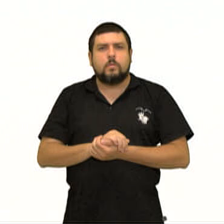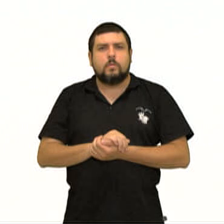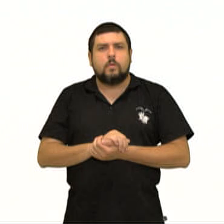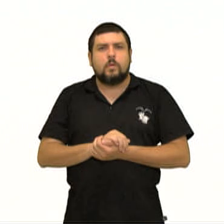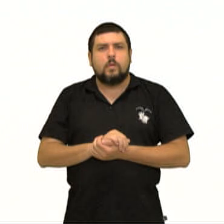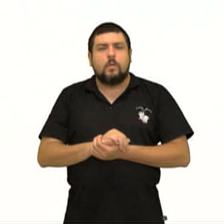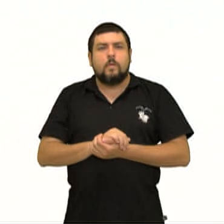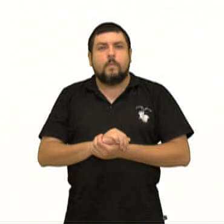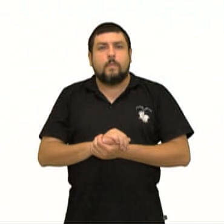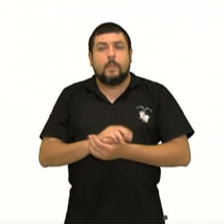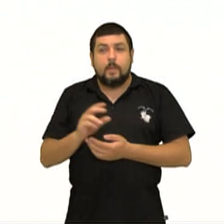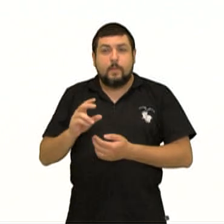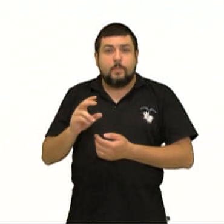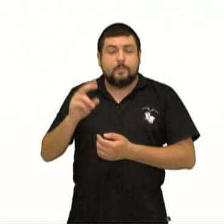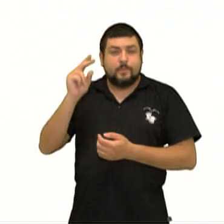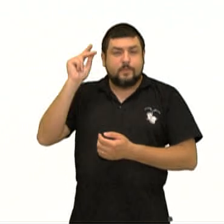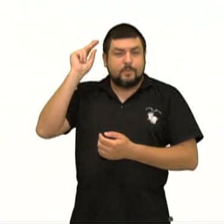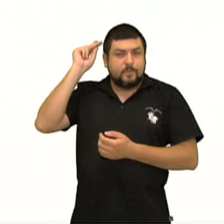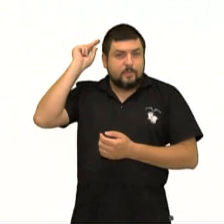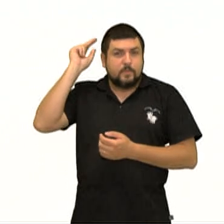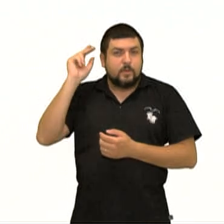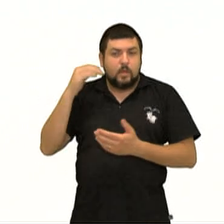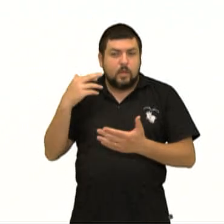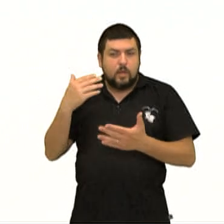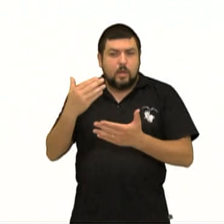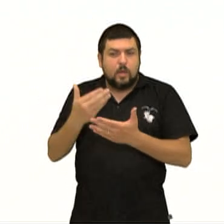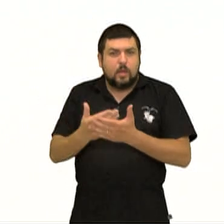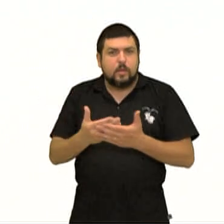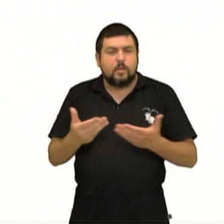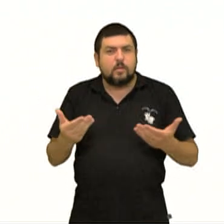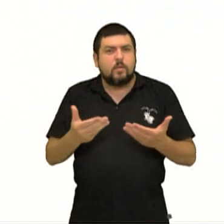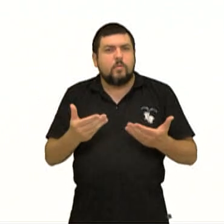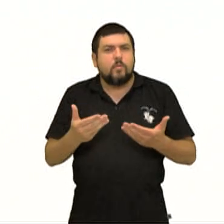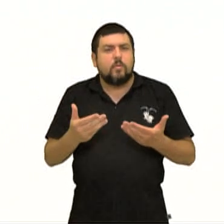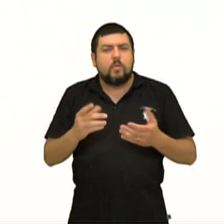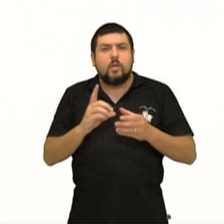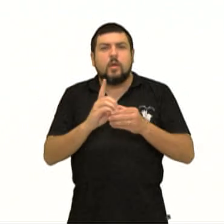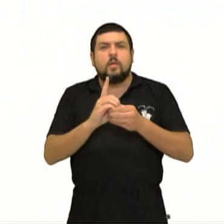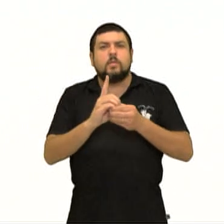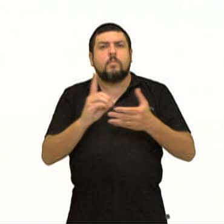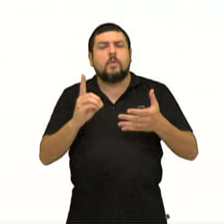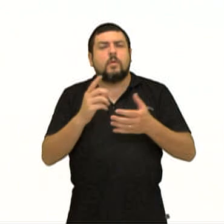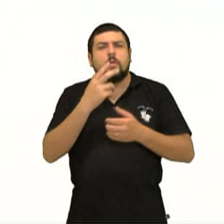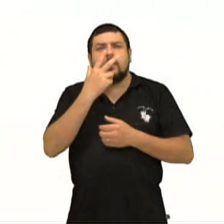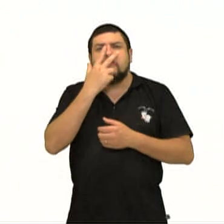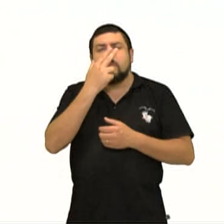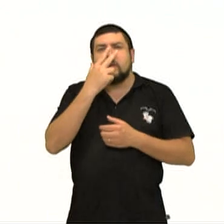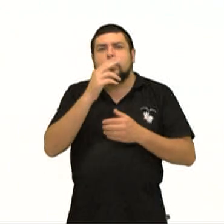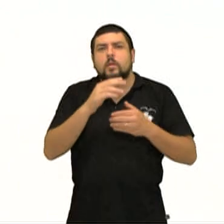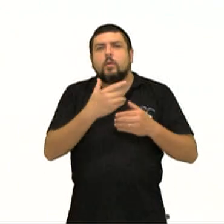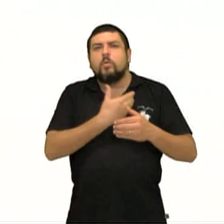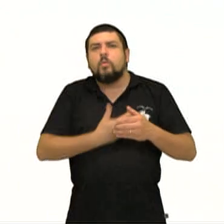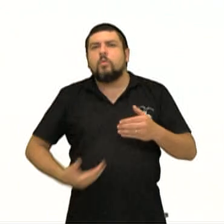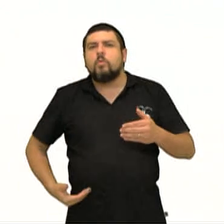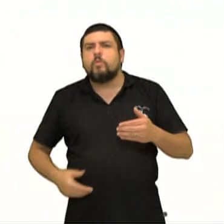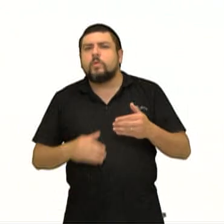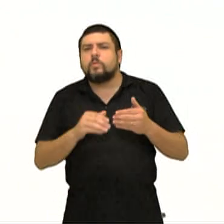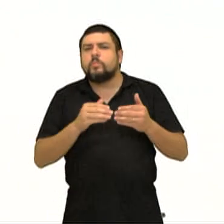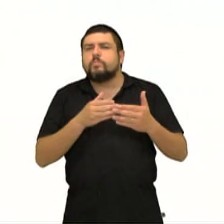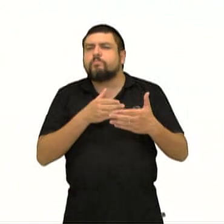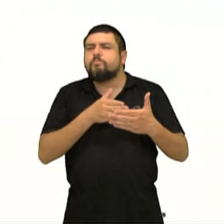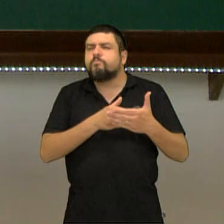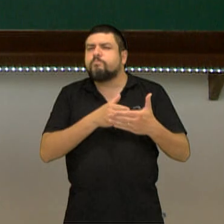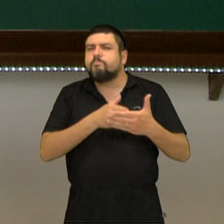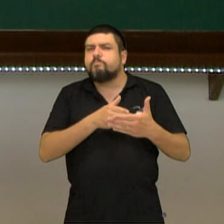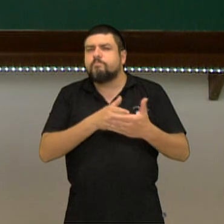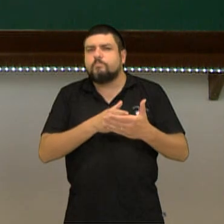de povo se tornou mais democrática e a noção do governo mais restrita. Né? Quer dizer, vai passando